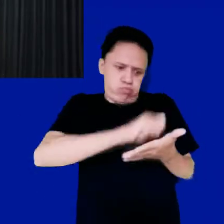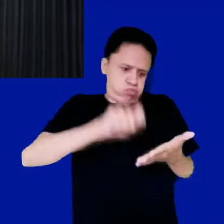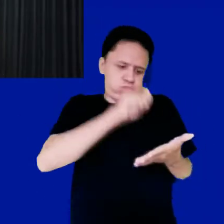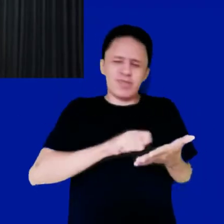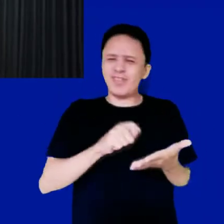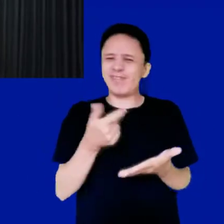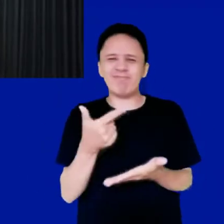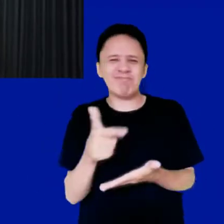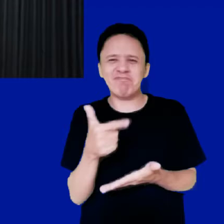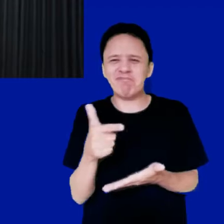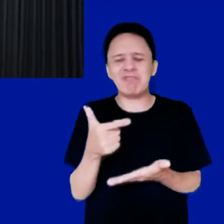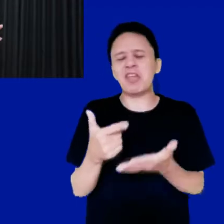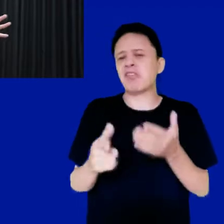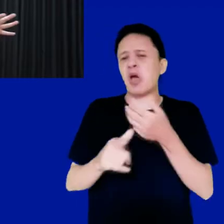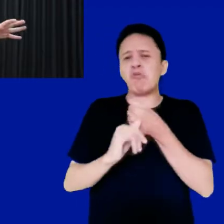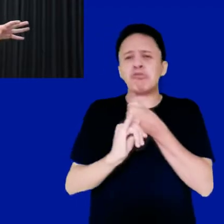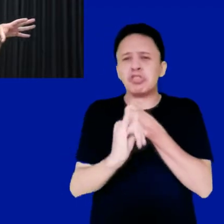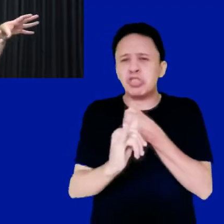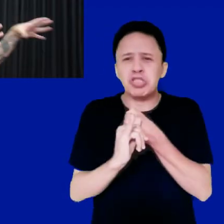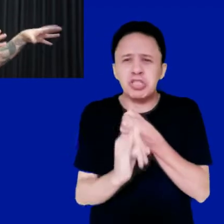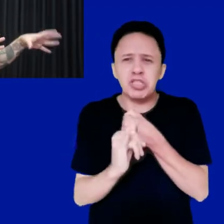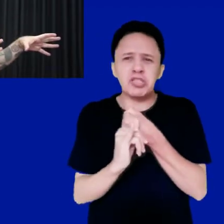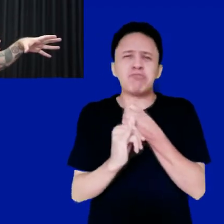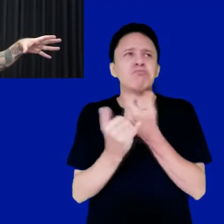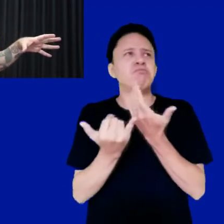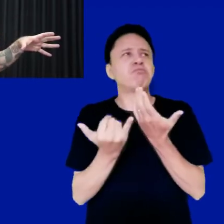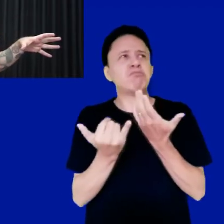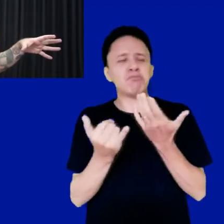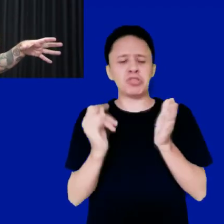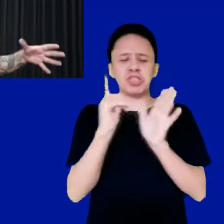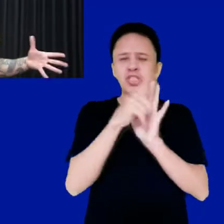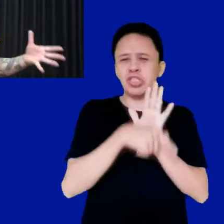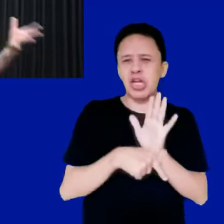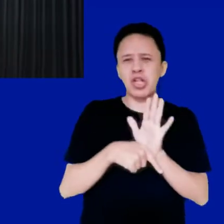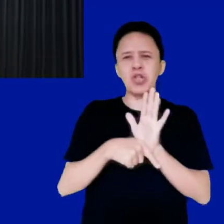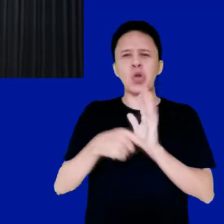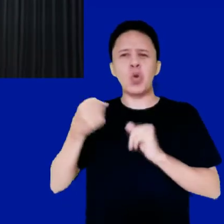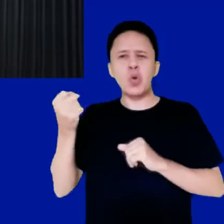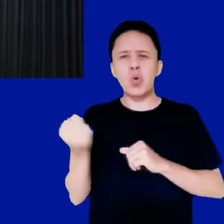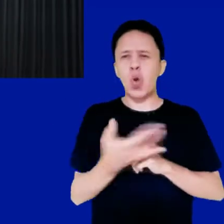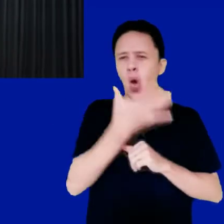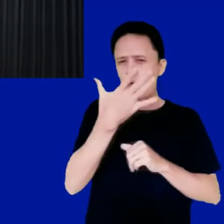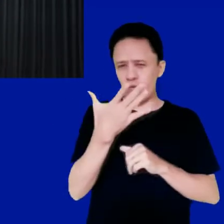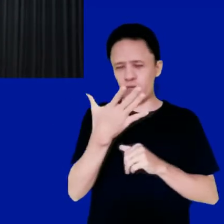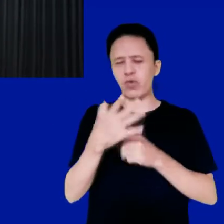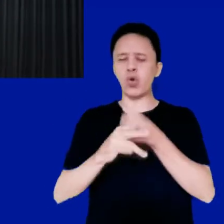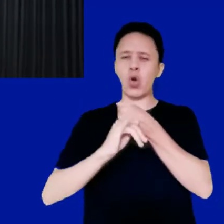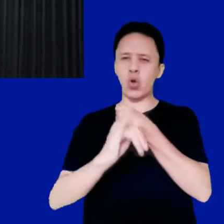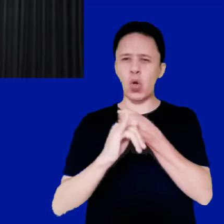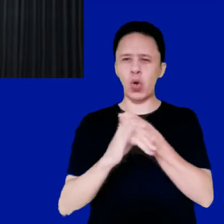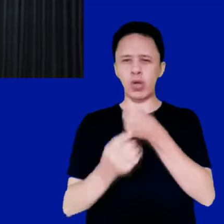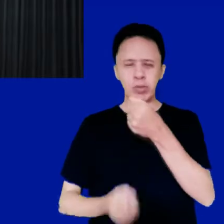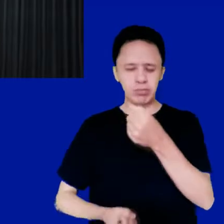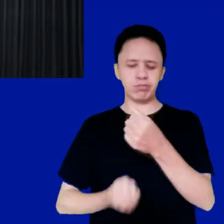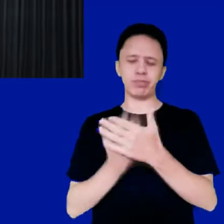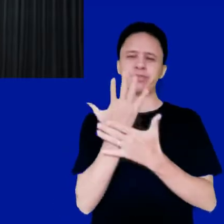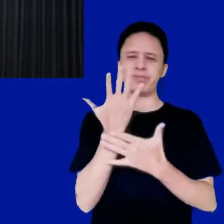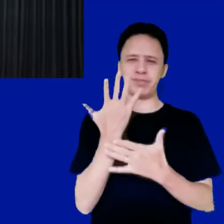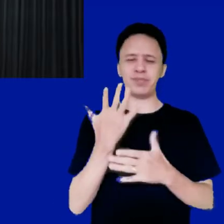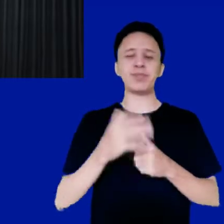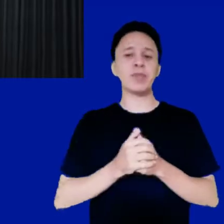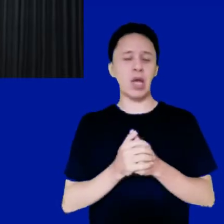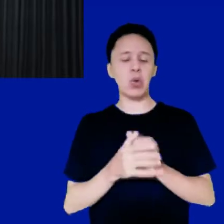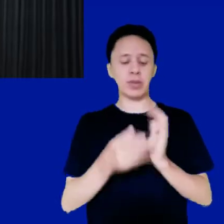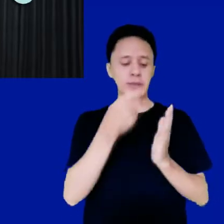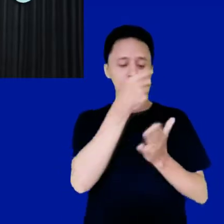descobertas no mundo a se fazer. Então aquele gênero vai deixando de ter importância e aí esse novo gênero crônica